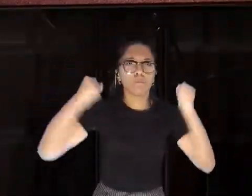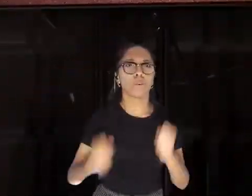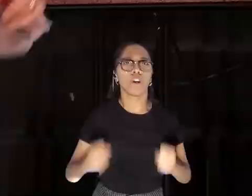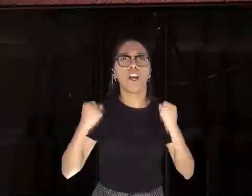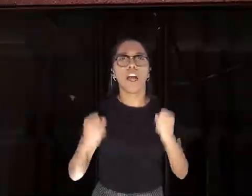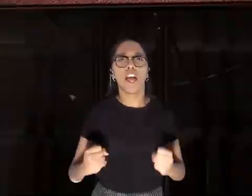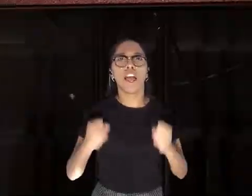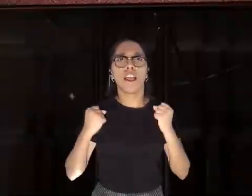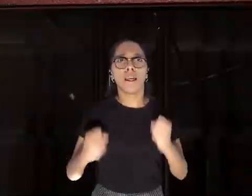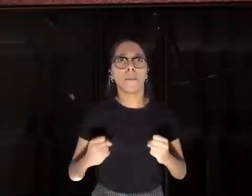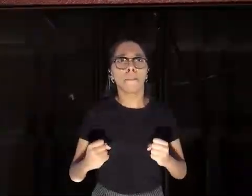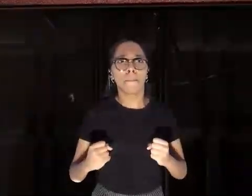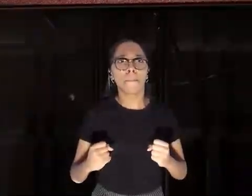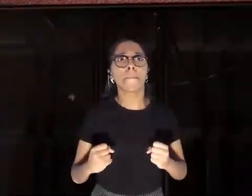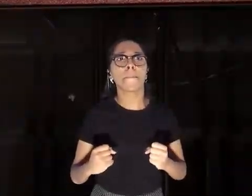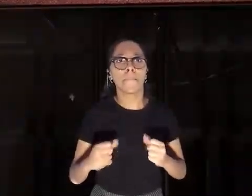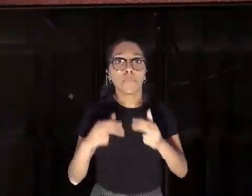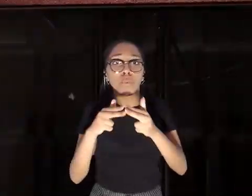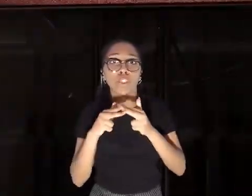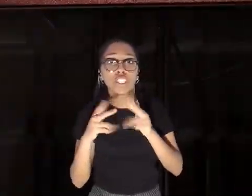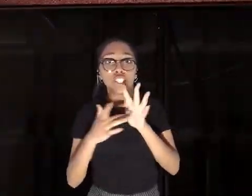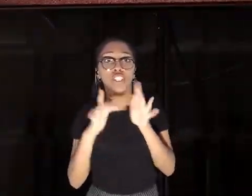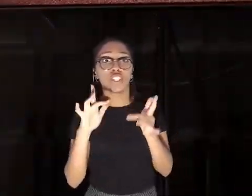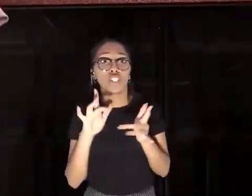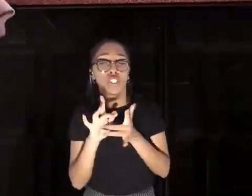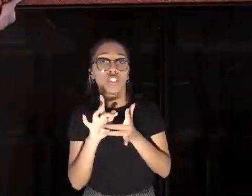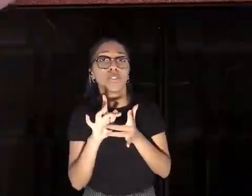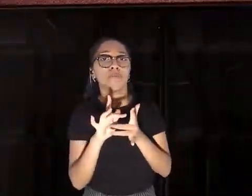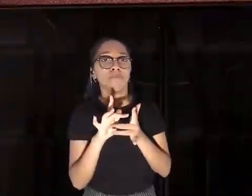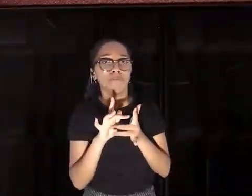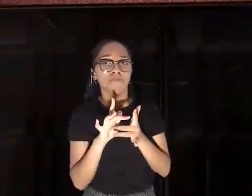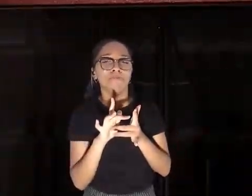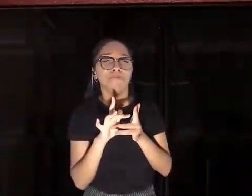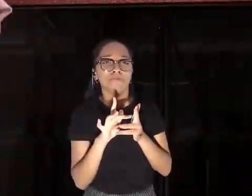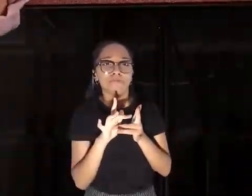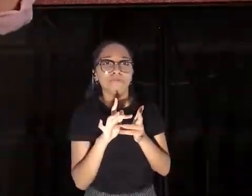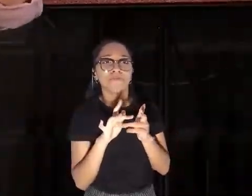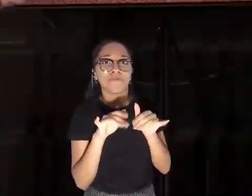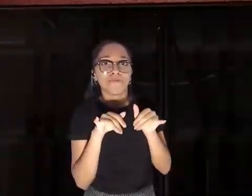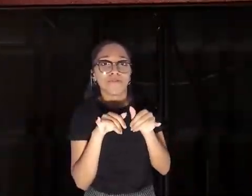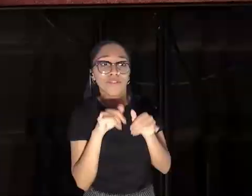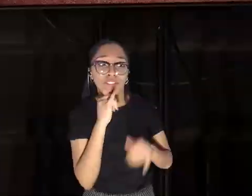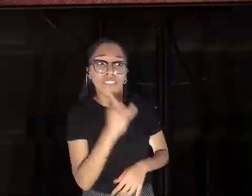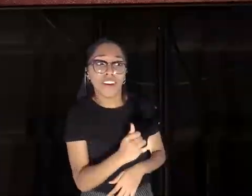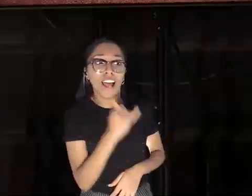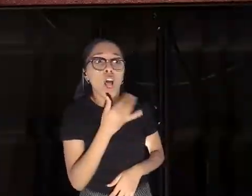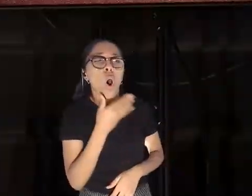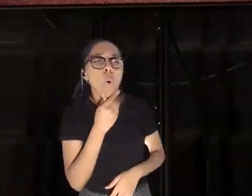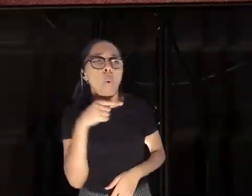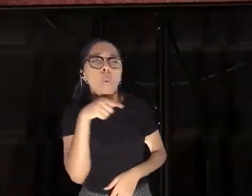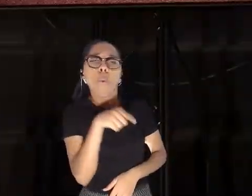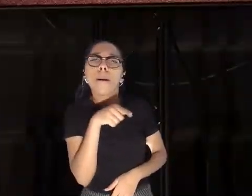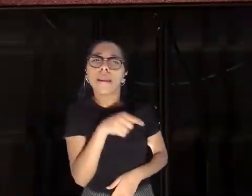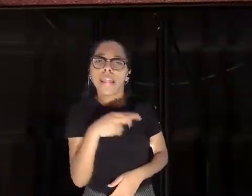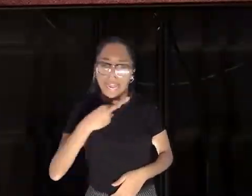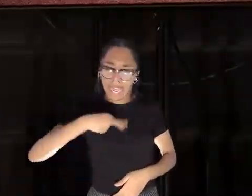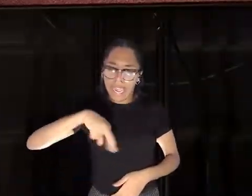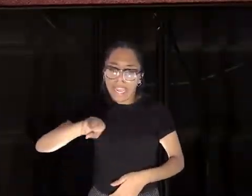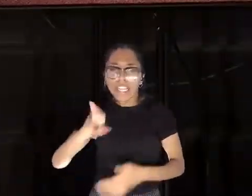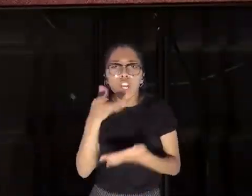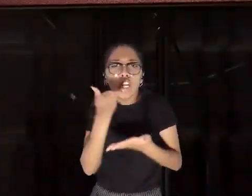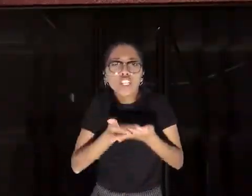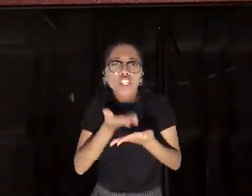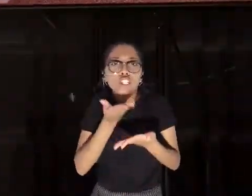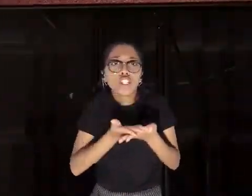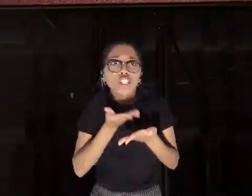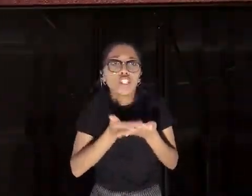por isso que Jesus diz para Nicodemos: ele é como o vento. Quem segura o vento? Quem contém o vento? Quem abraça o vento? Ninguém. O vento sopra